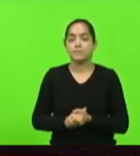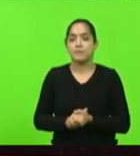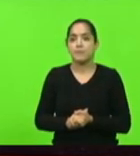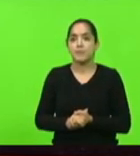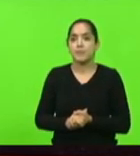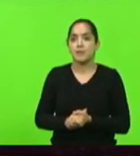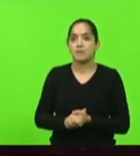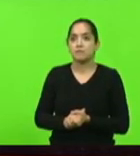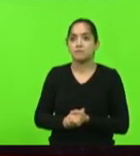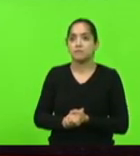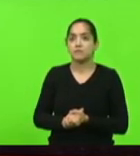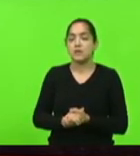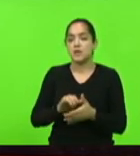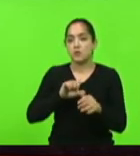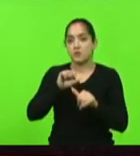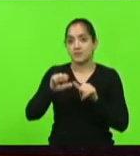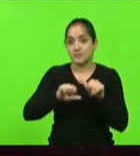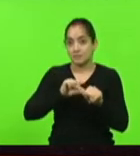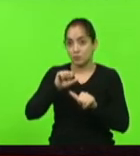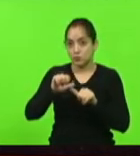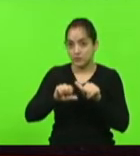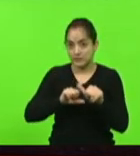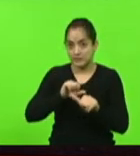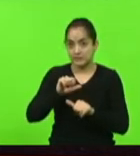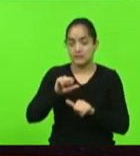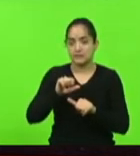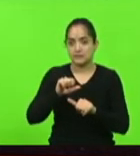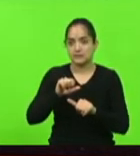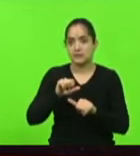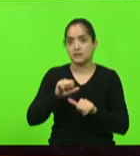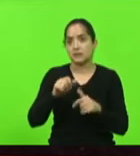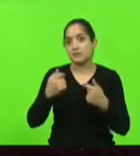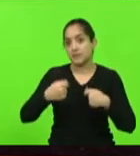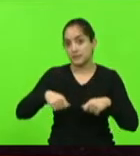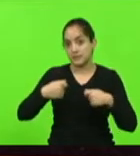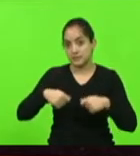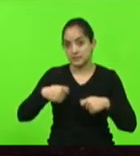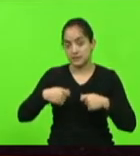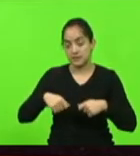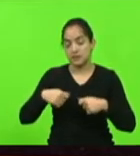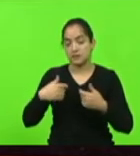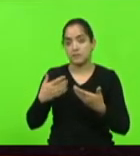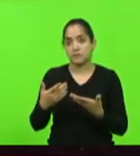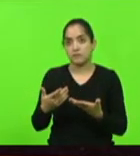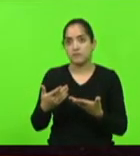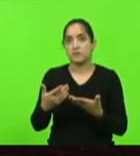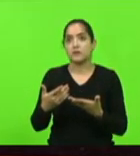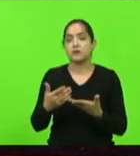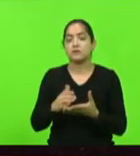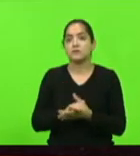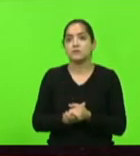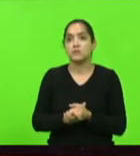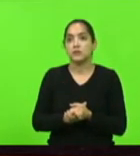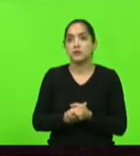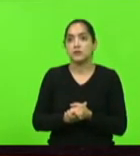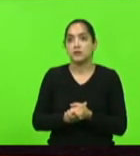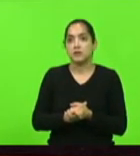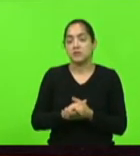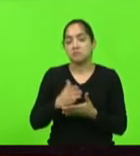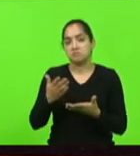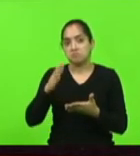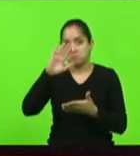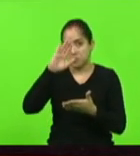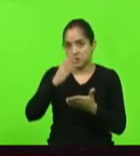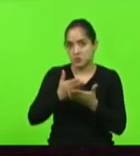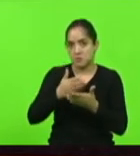com a mudança que se fazia necessária, e com o ingresso, eu acredito que foram mais de